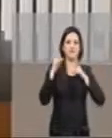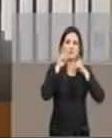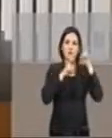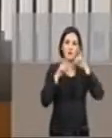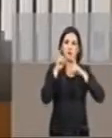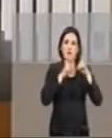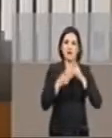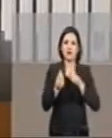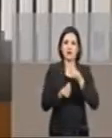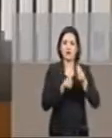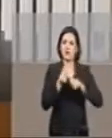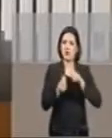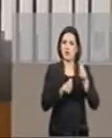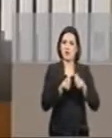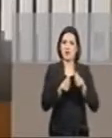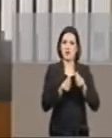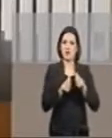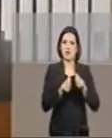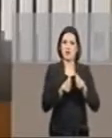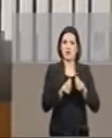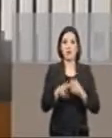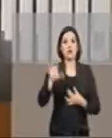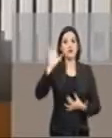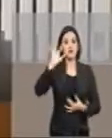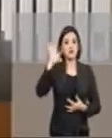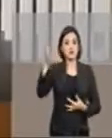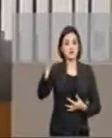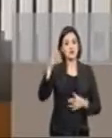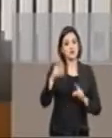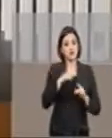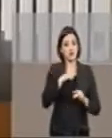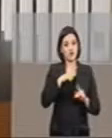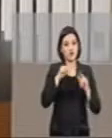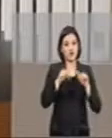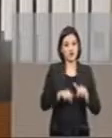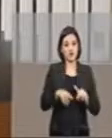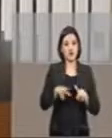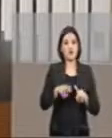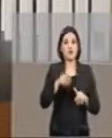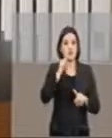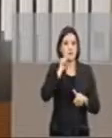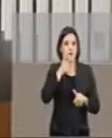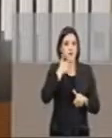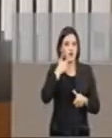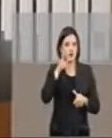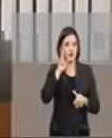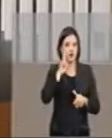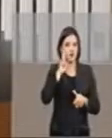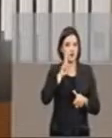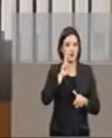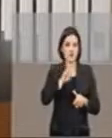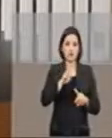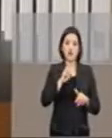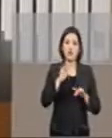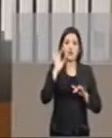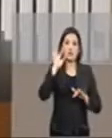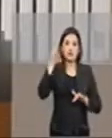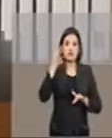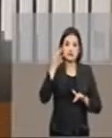isso. As decisões que nós tomamos aqui, como lembra o ministro Marco Aurélio, repercute em toda a